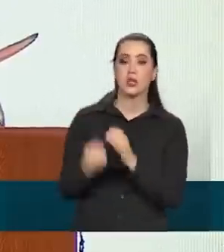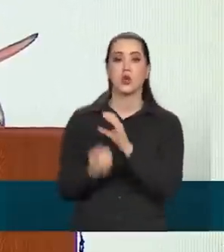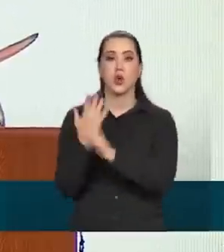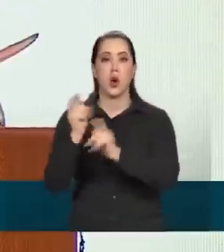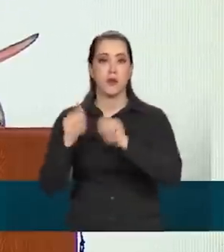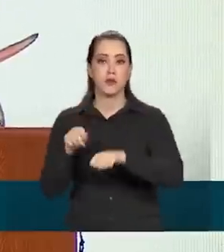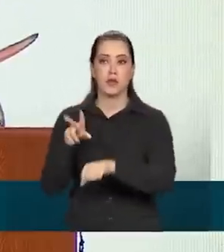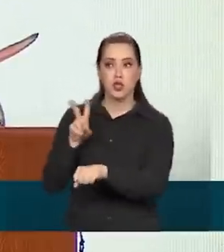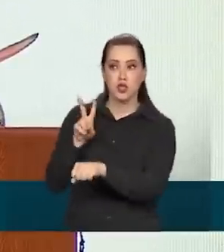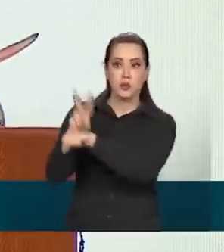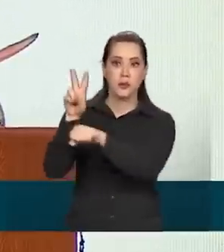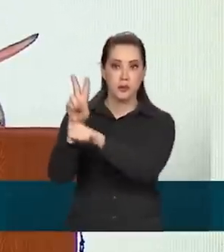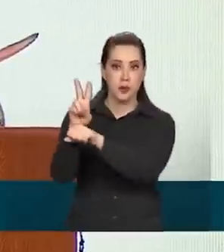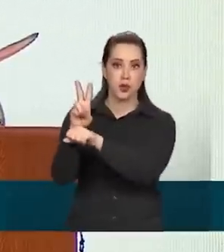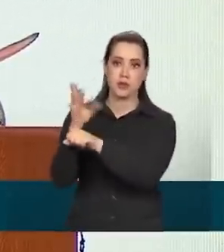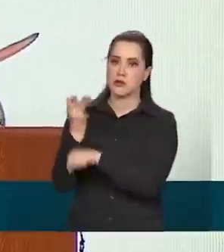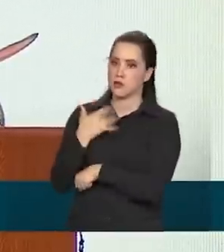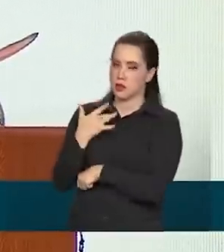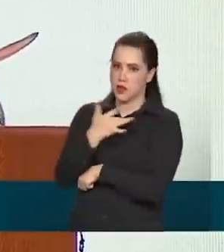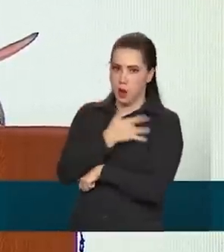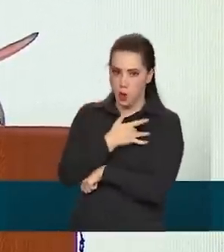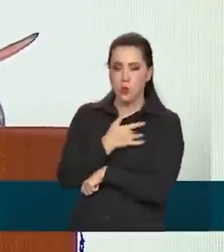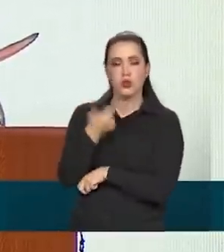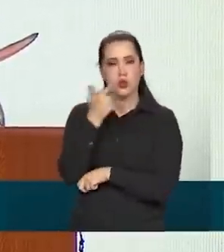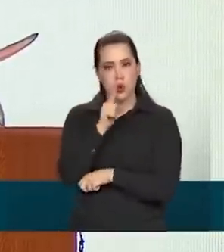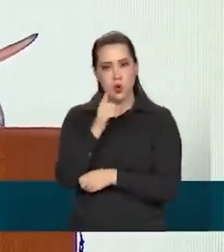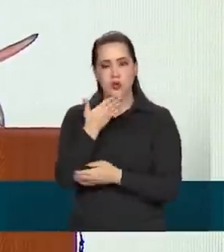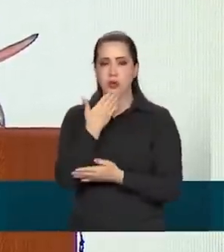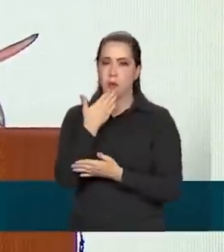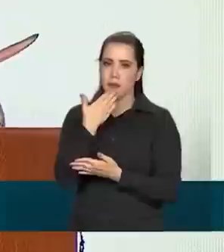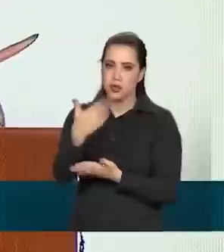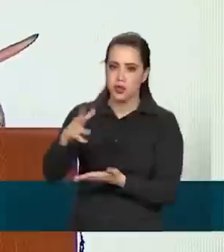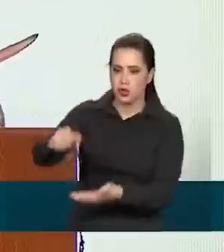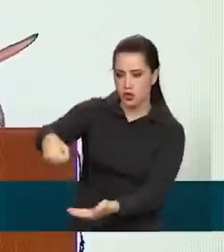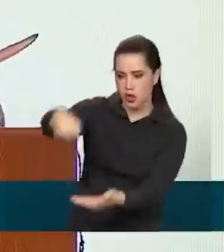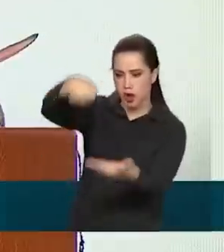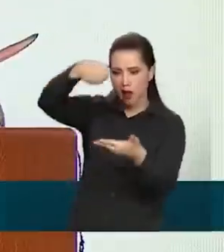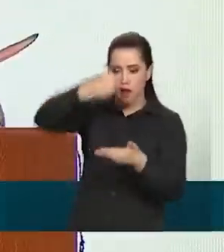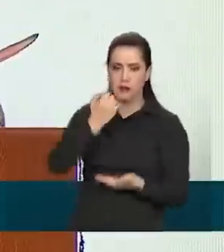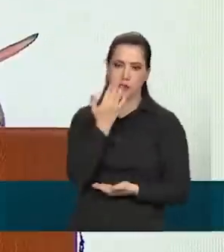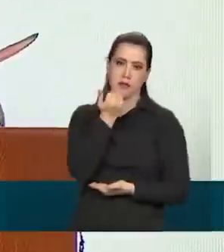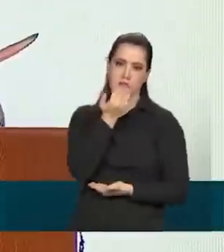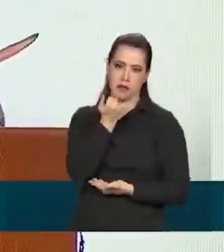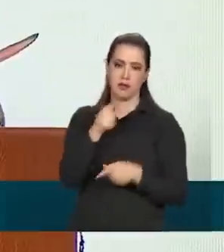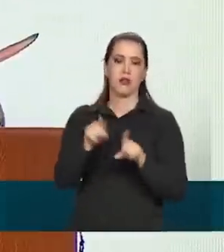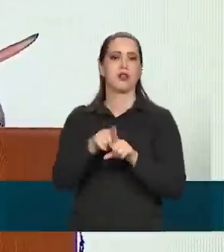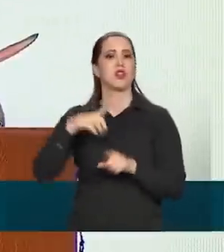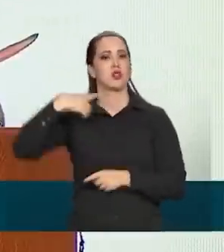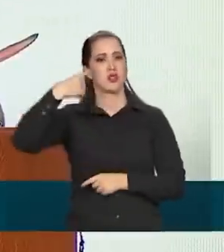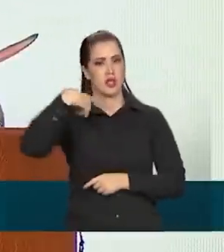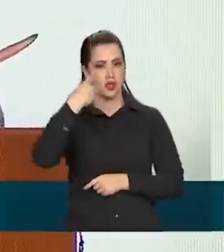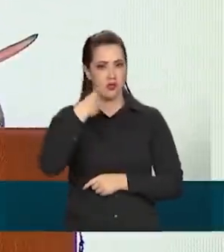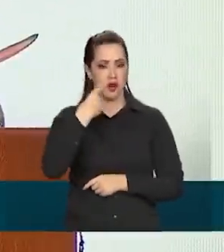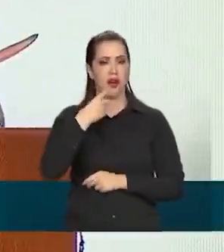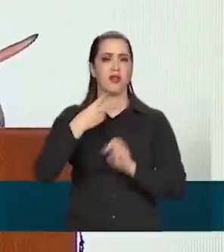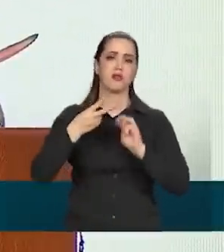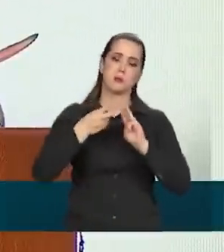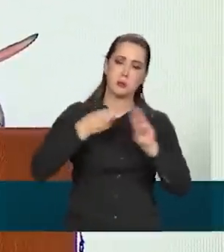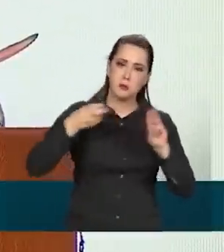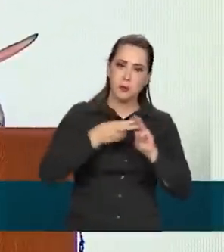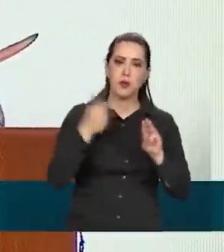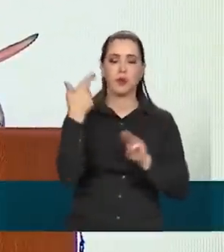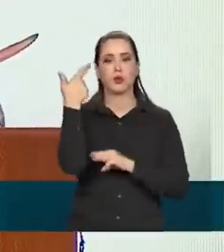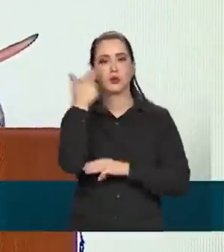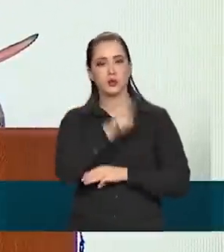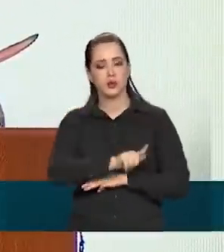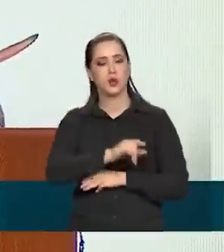sanitárias, diversas campanhas de arrecadação e distribuição de alimentos. Os advogados indígenas